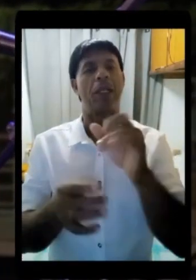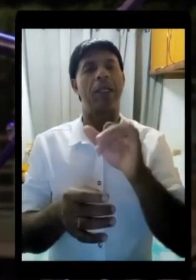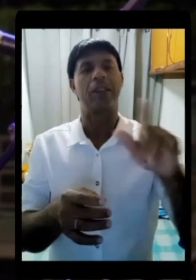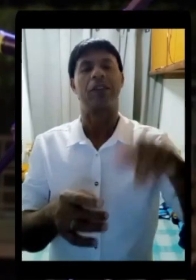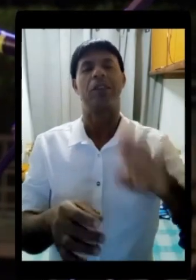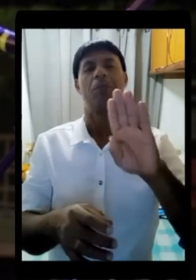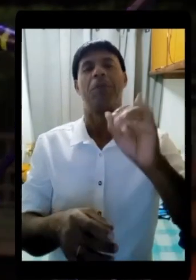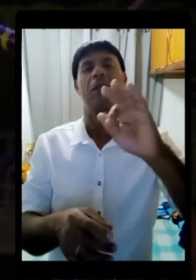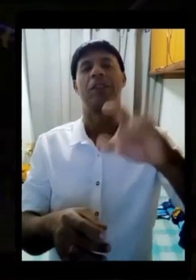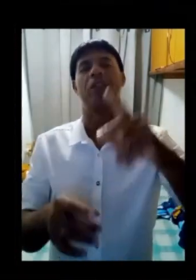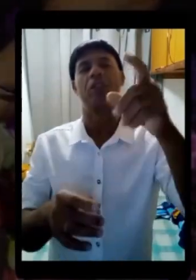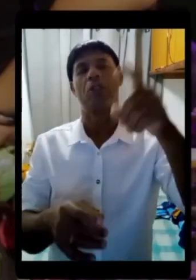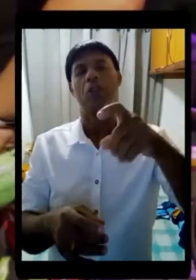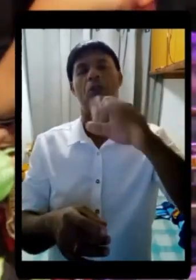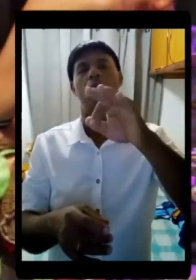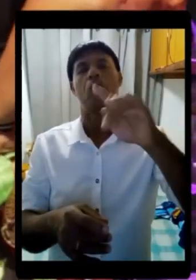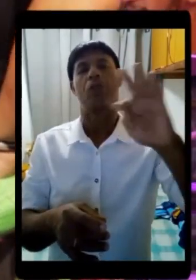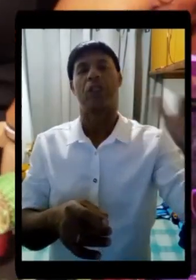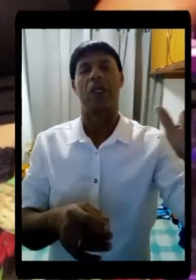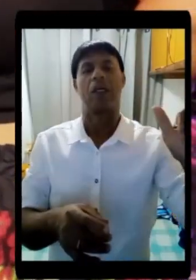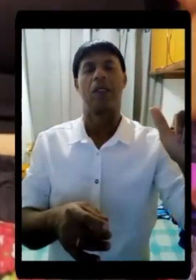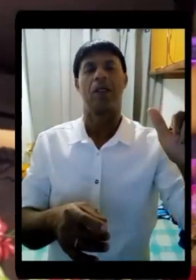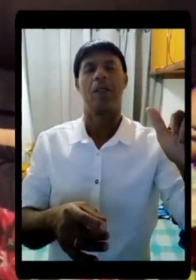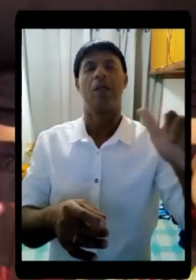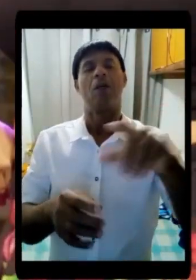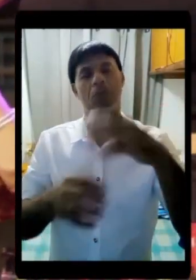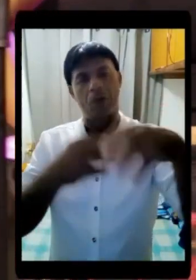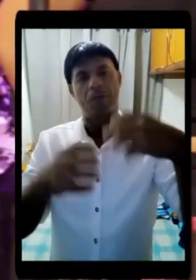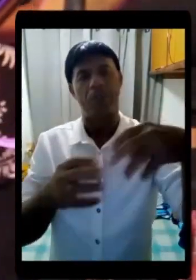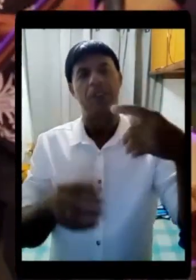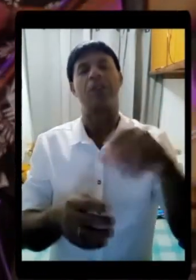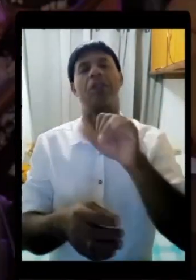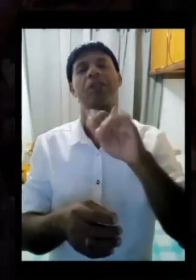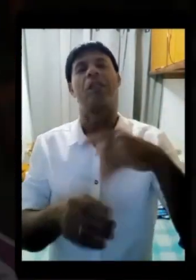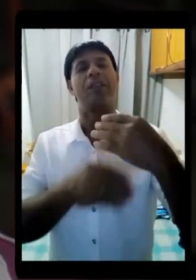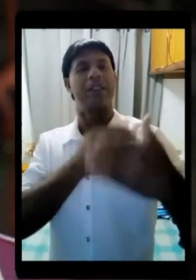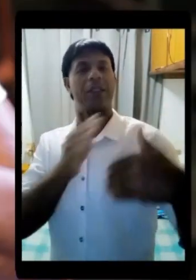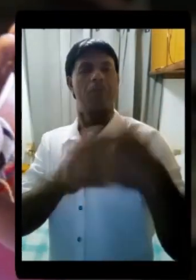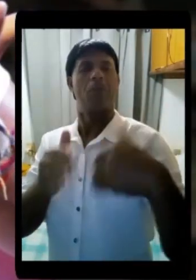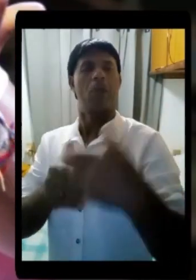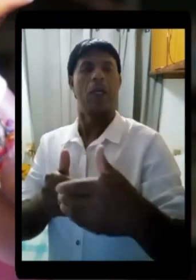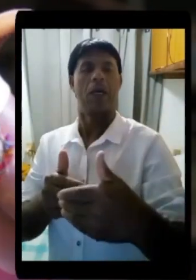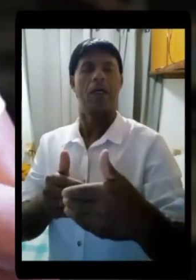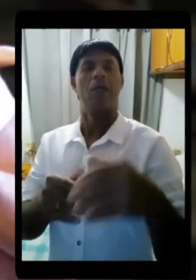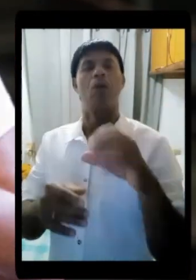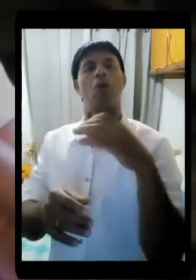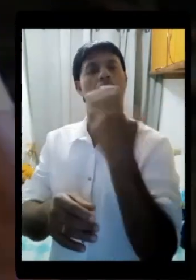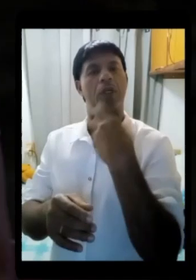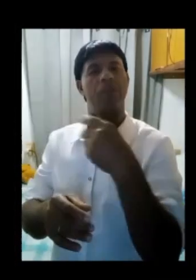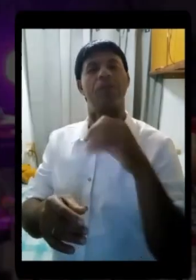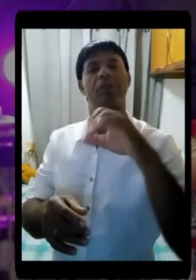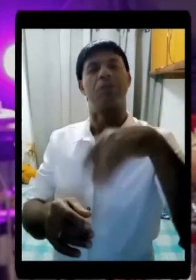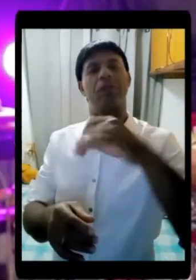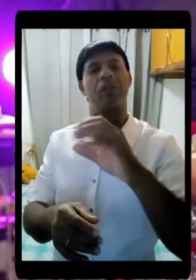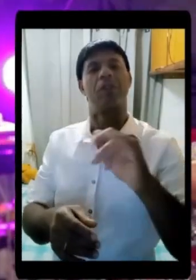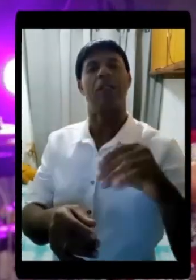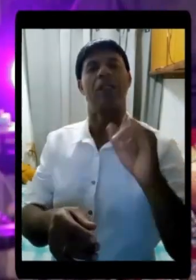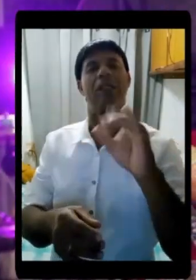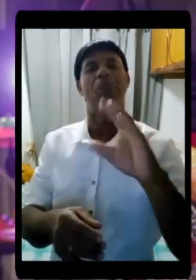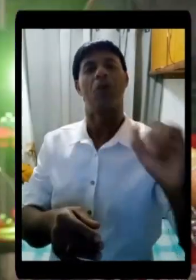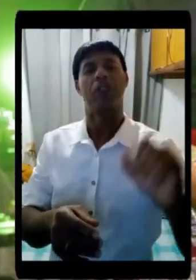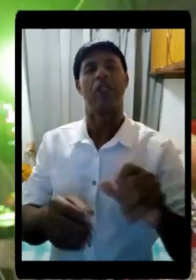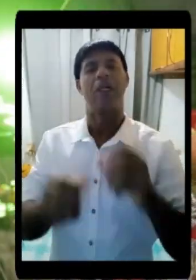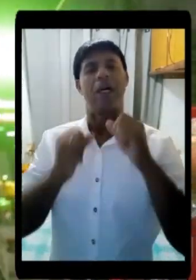tuantes de Beatriz Tuxá, o ritmo e movimento do grupo Ciranda Embolada, os cantos de Sevisa Harmonia, a força